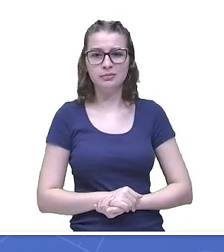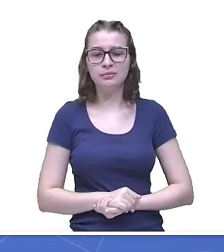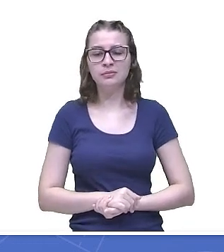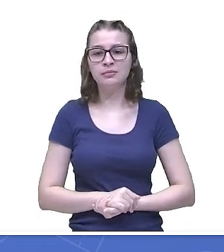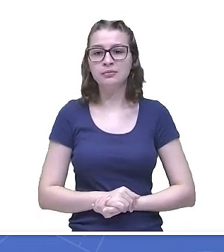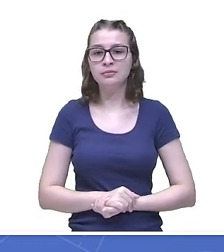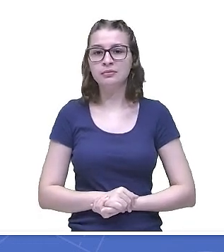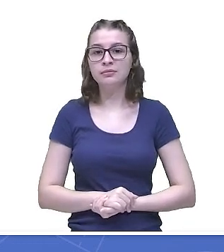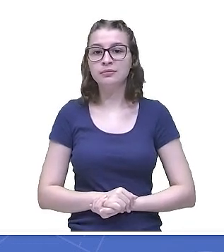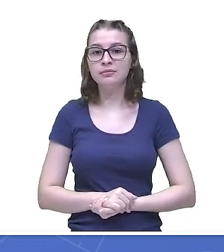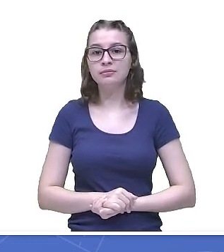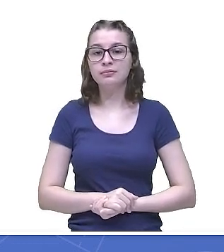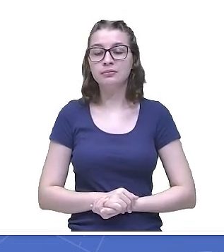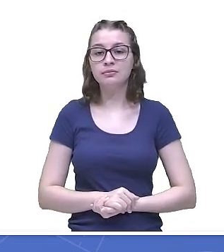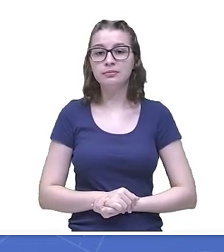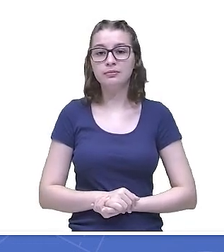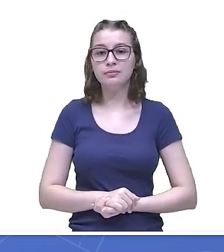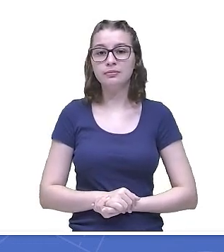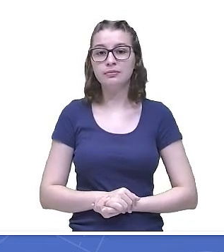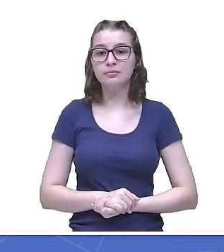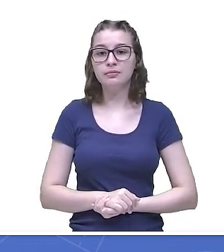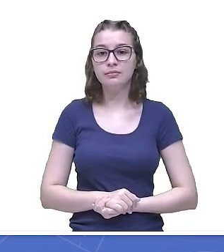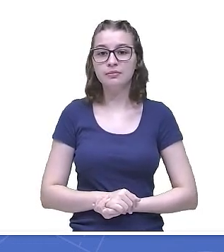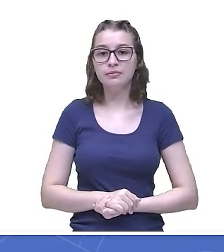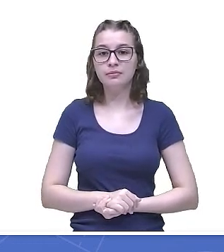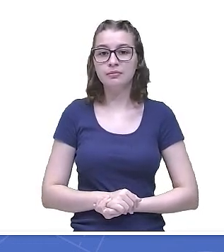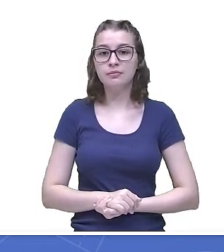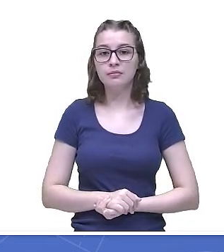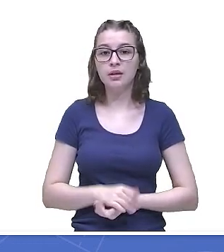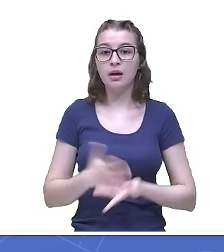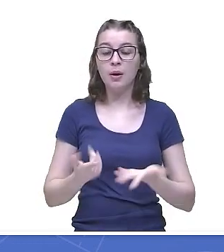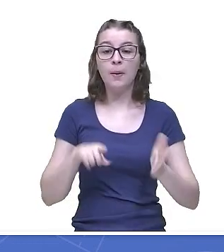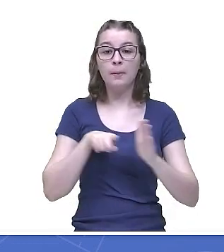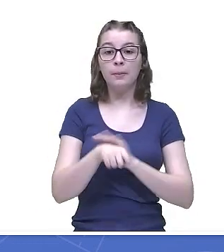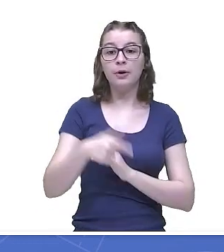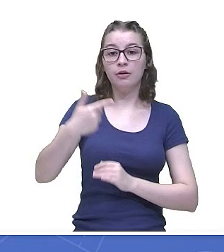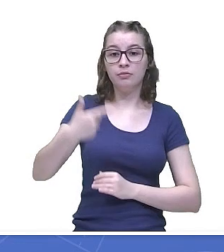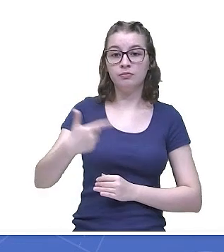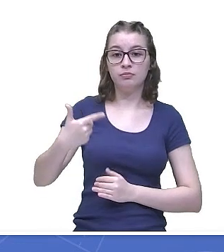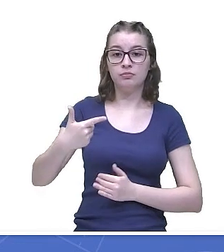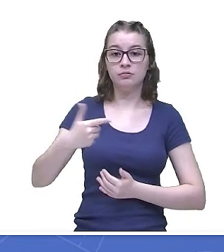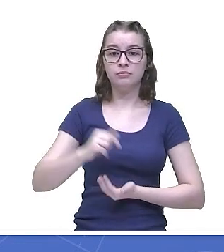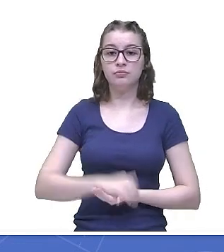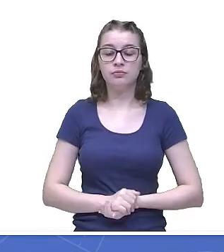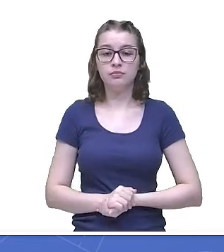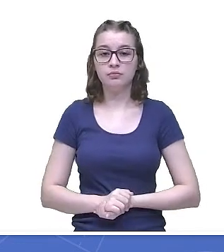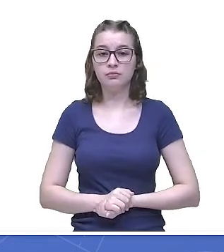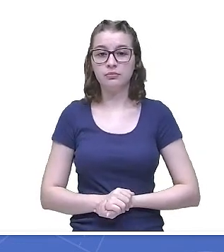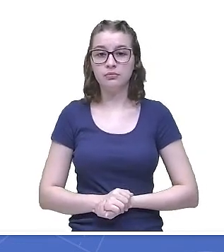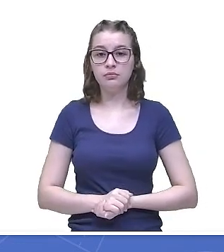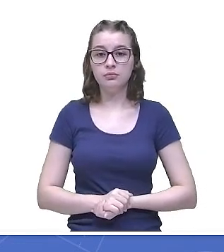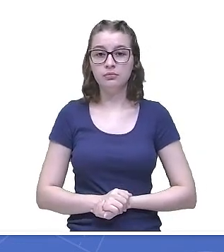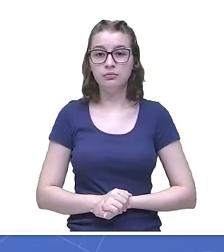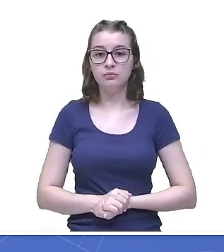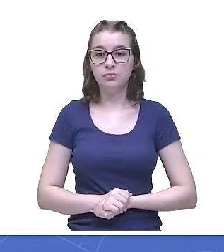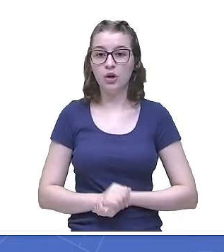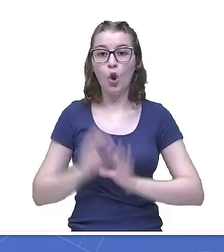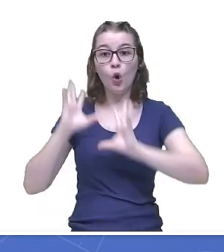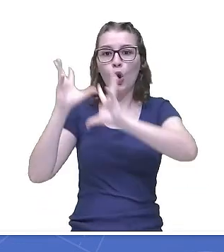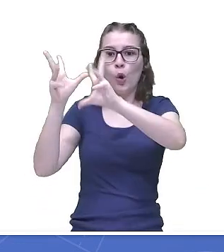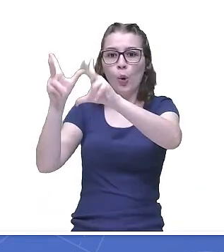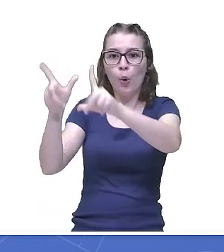matrimonial. Não é isso? Muito bem. E vamos então para a questão 2. A questão 2, todos